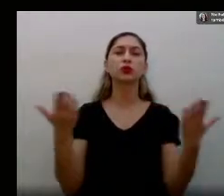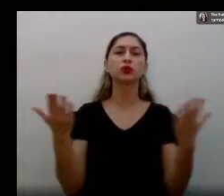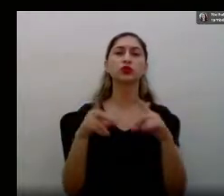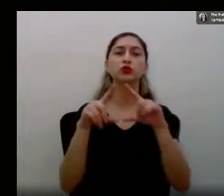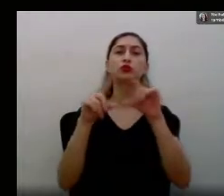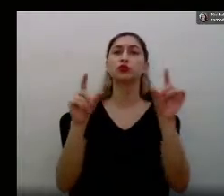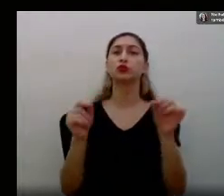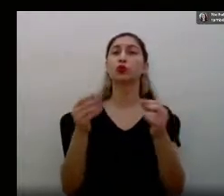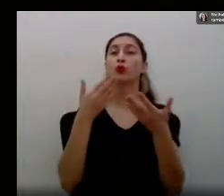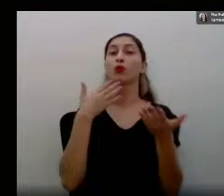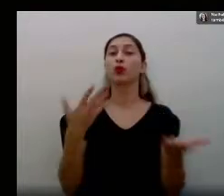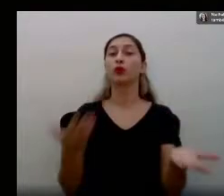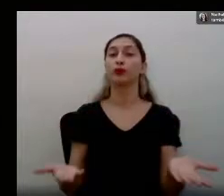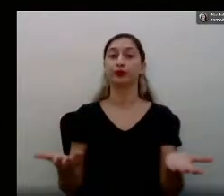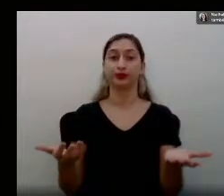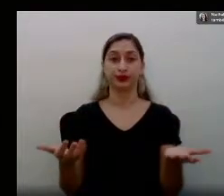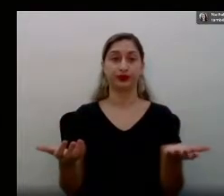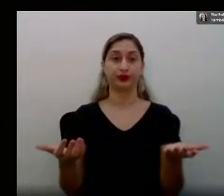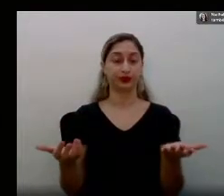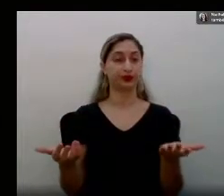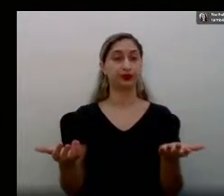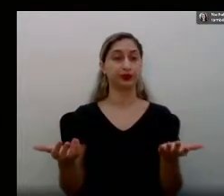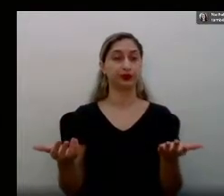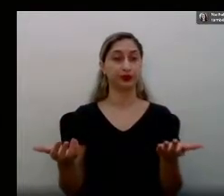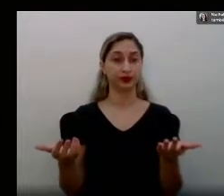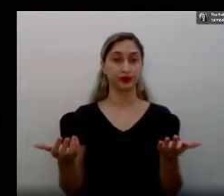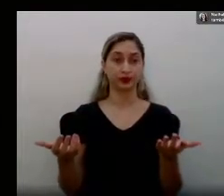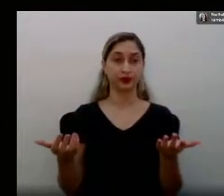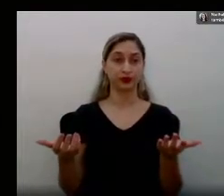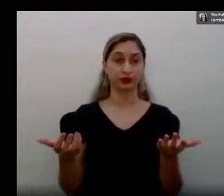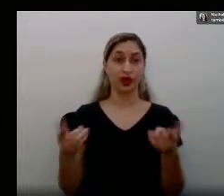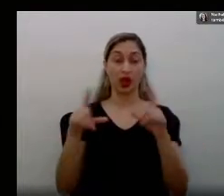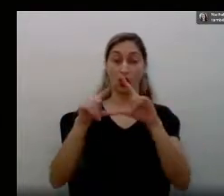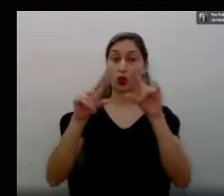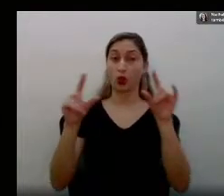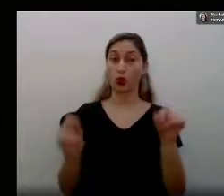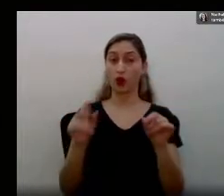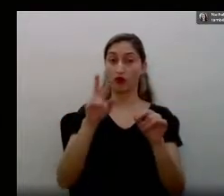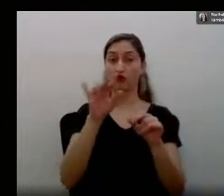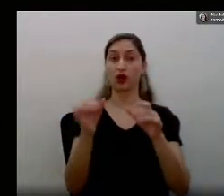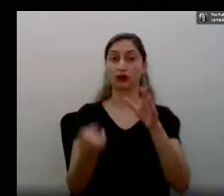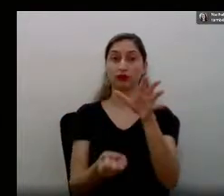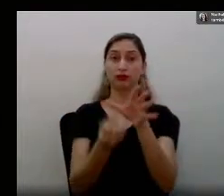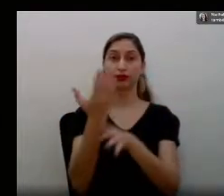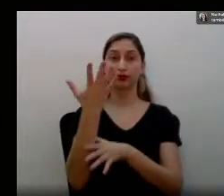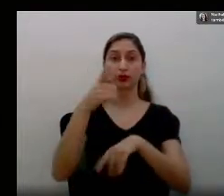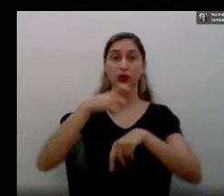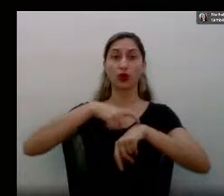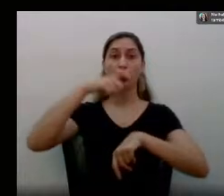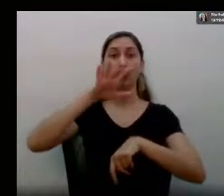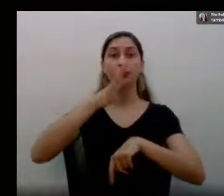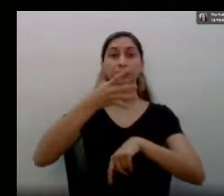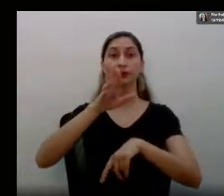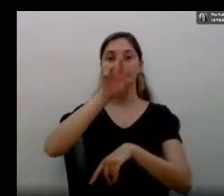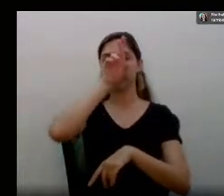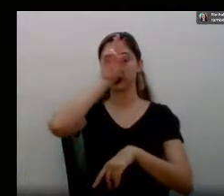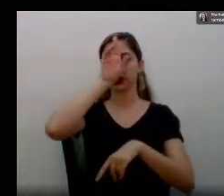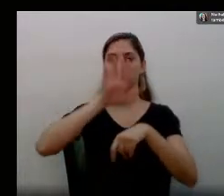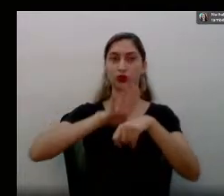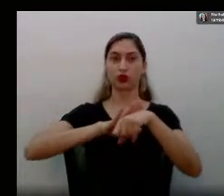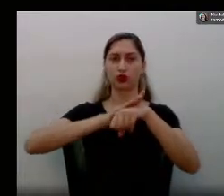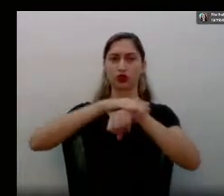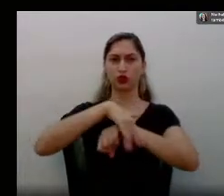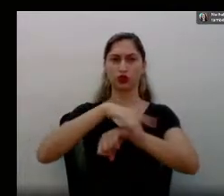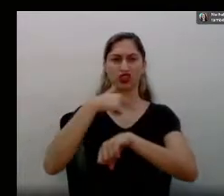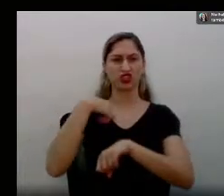Vamos lá a lua não ela só vai nascer quando for mais ou menos meia-noite por aí se eu não